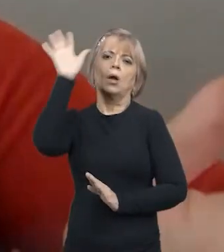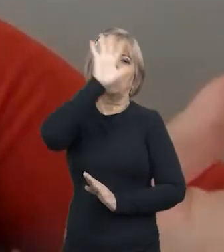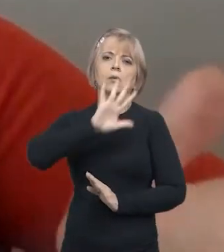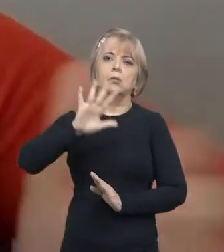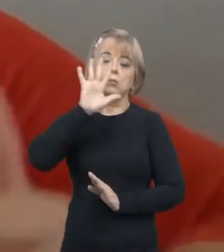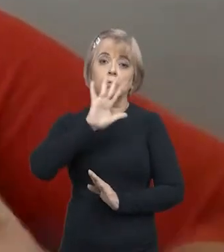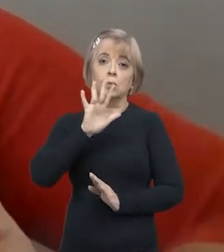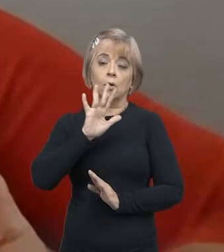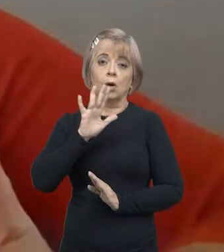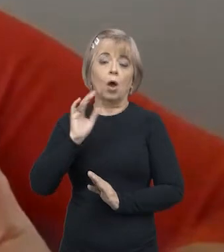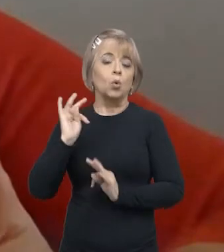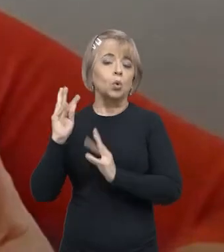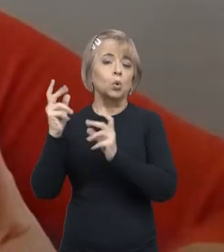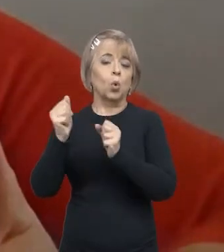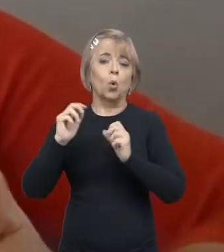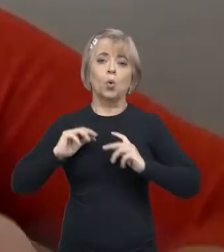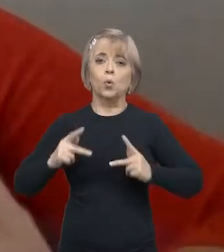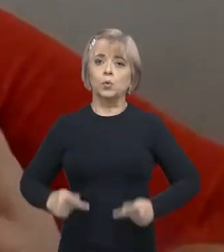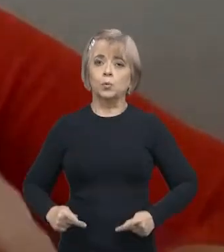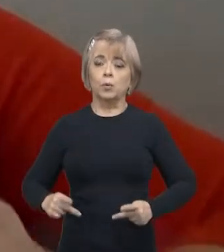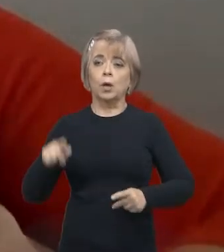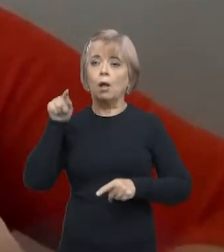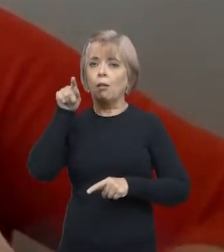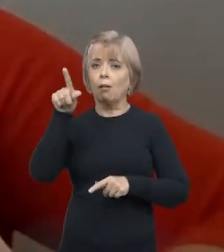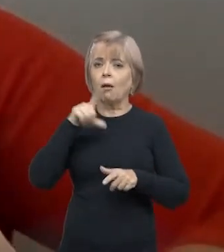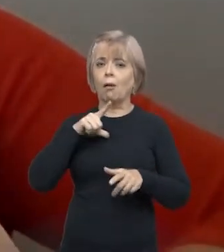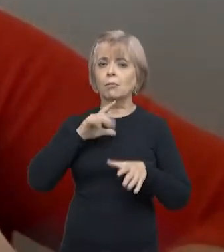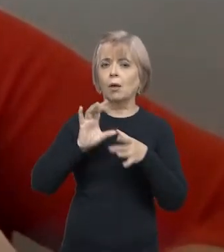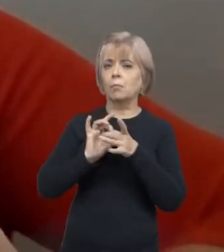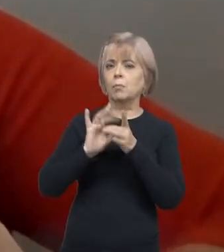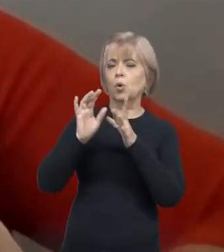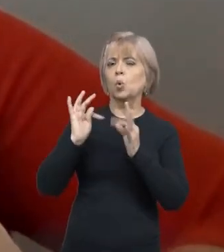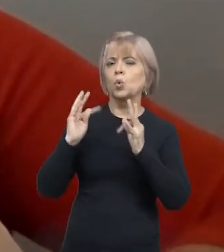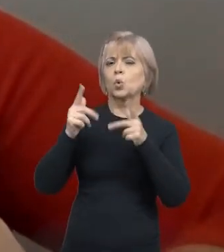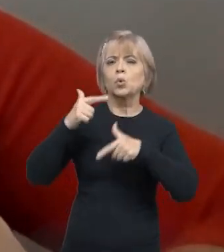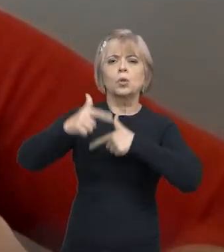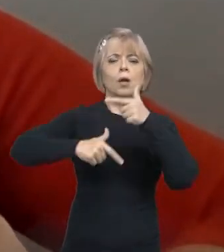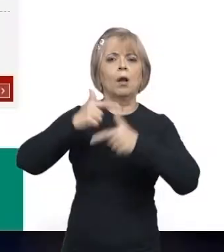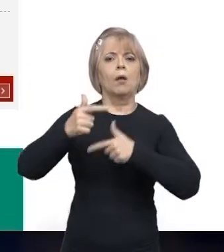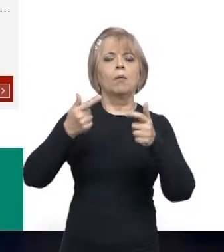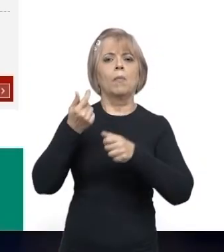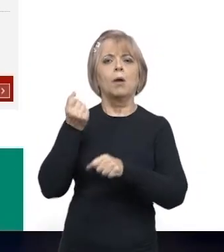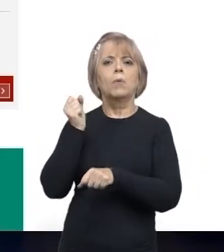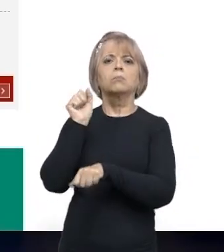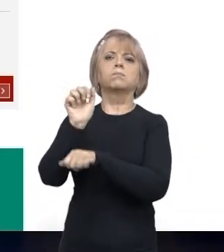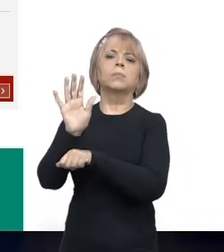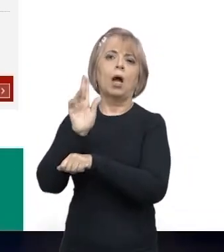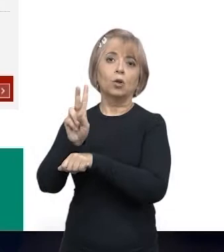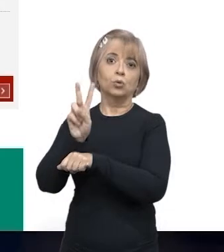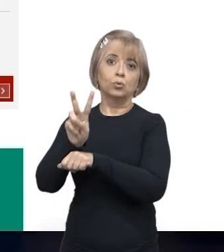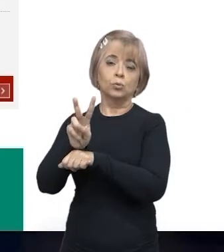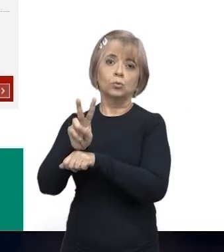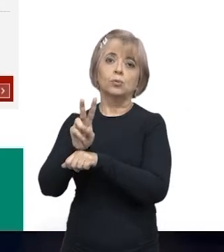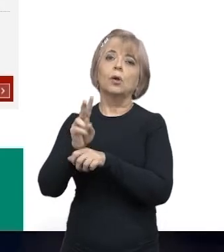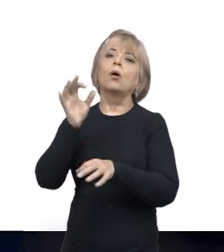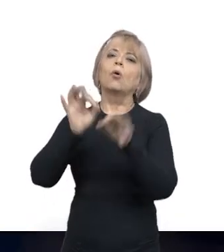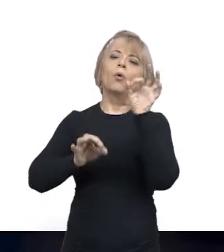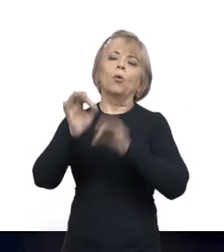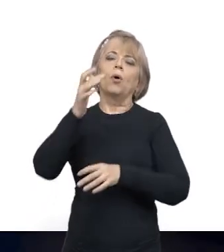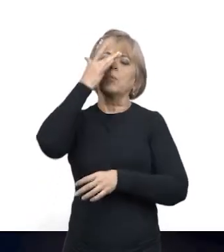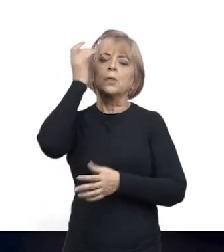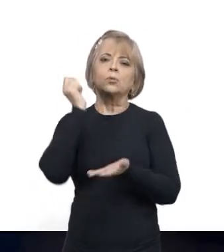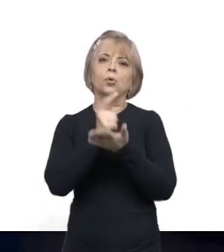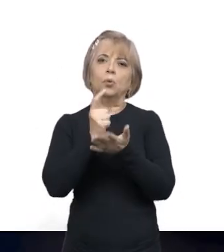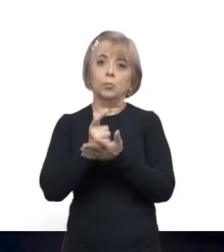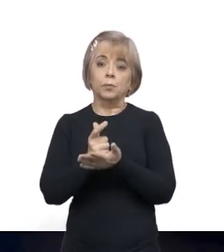ministérios públicos e ali vai estar disponível toda a atuação do Ministério Público na defesa do consumidor. As ações ajuizadas, os